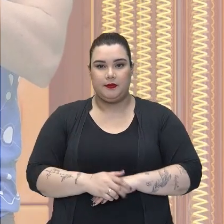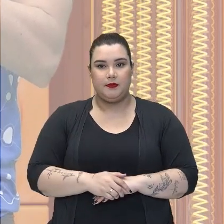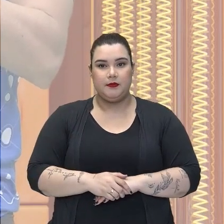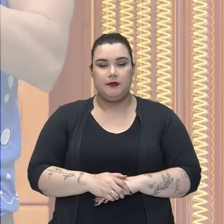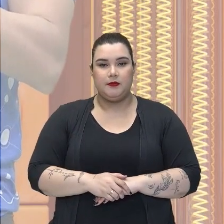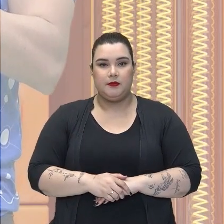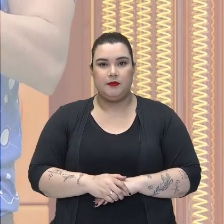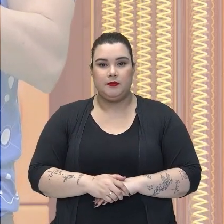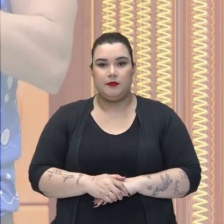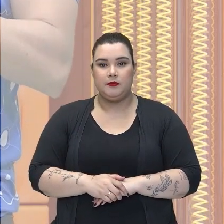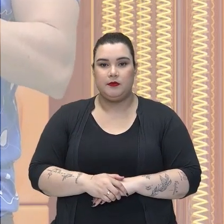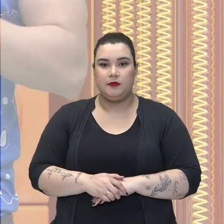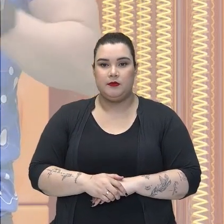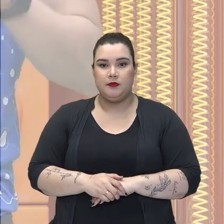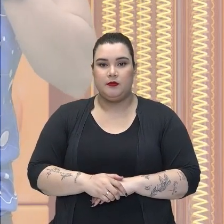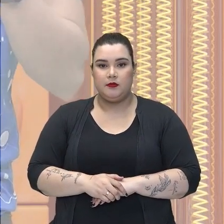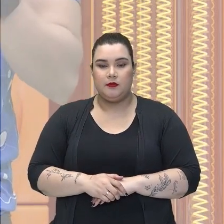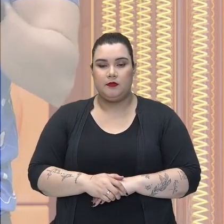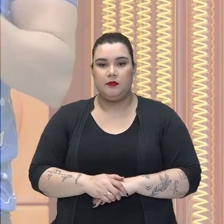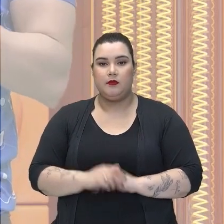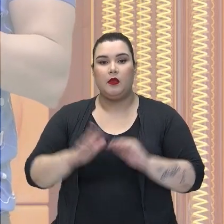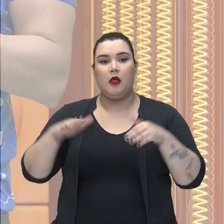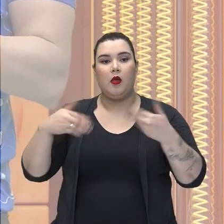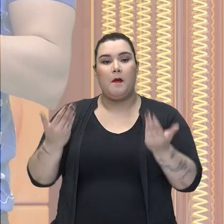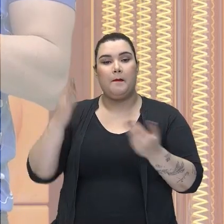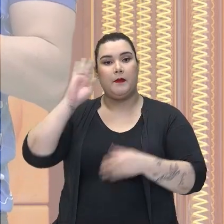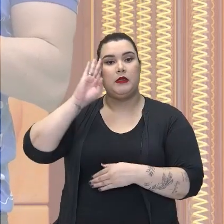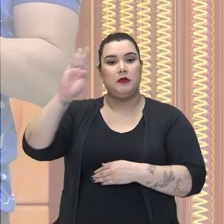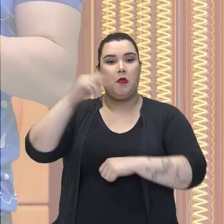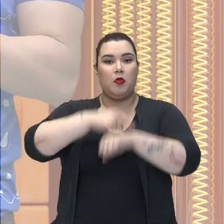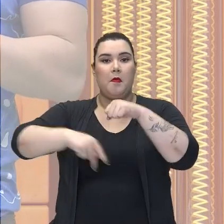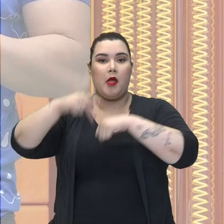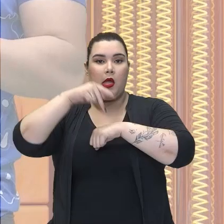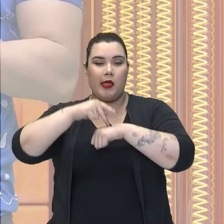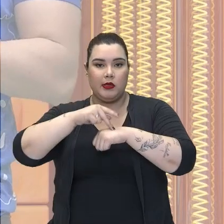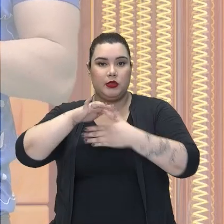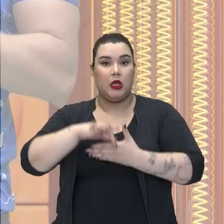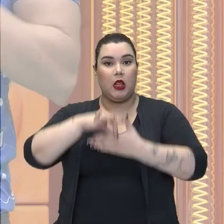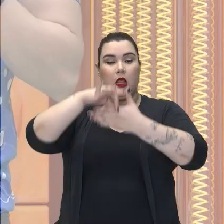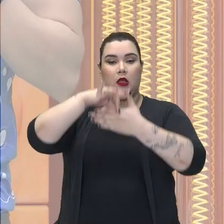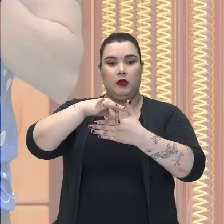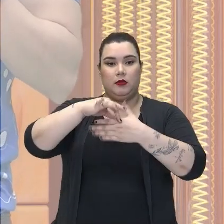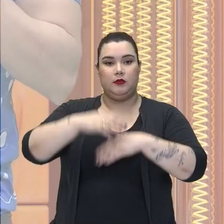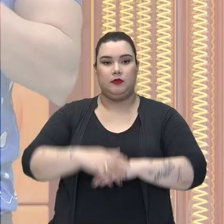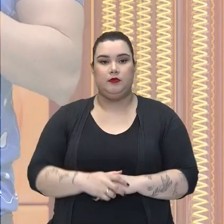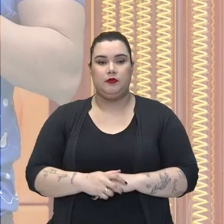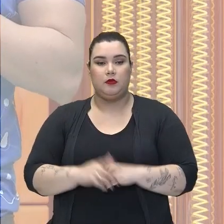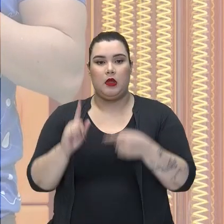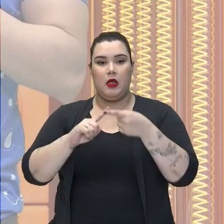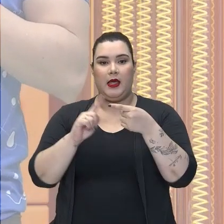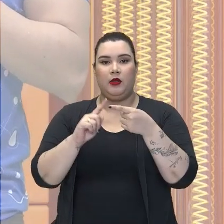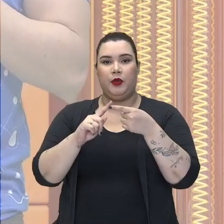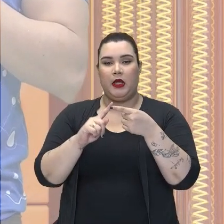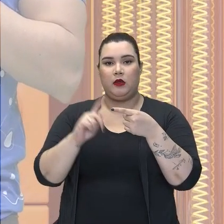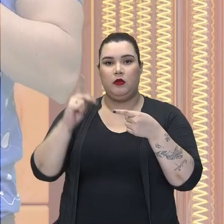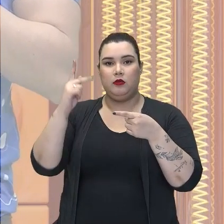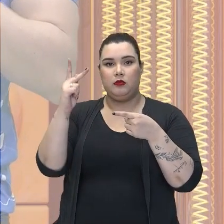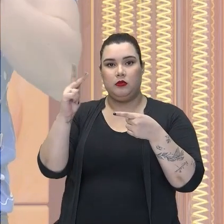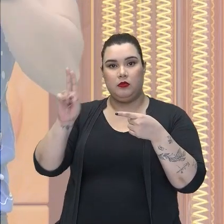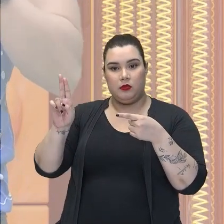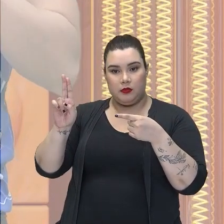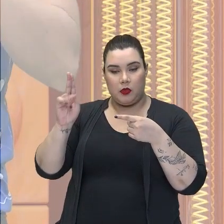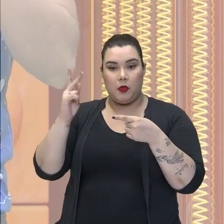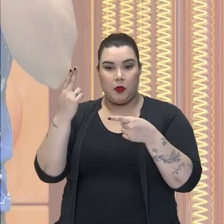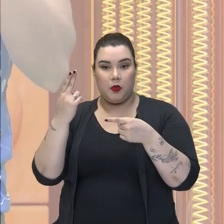século XIX, certo? Quem são as principais potências econômicas nesse momento? O Reino Unido, de uma forma geral, que estava